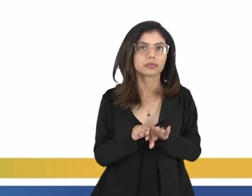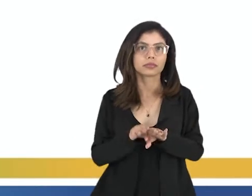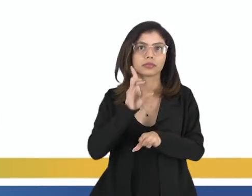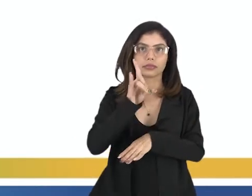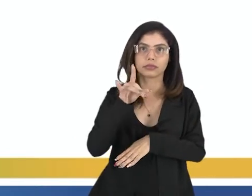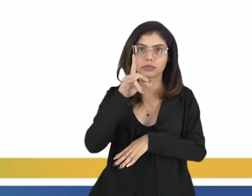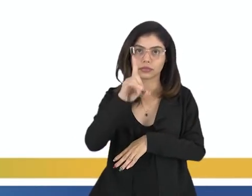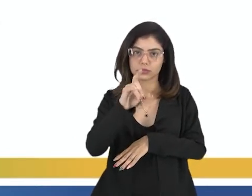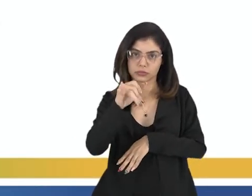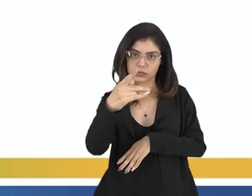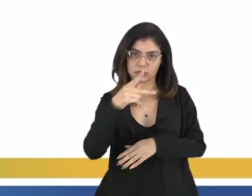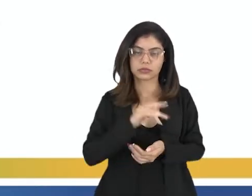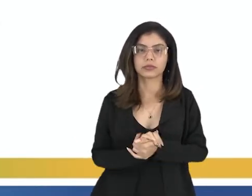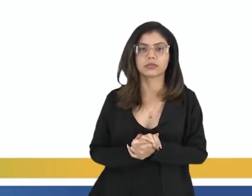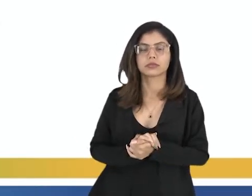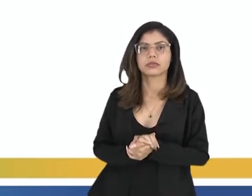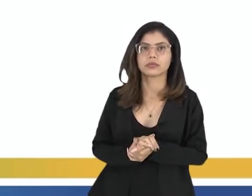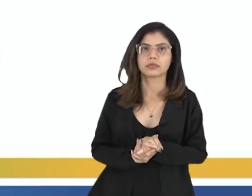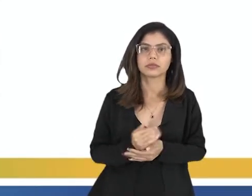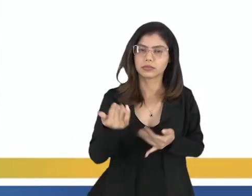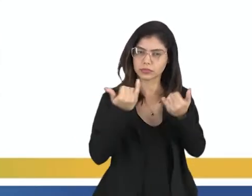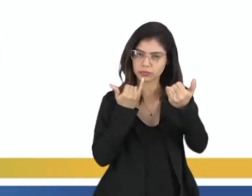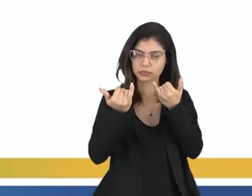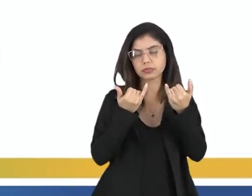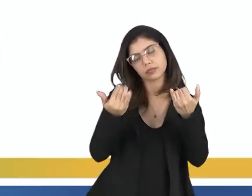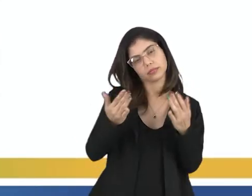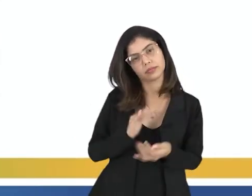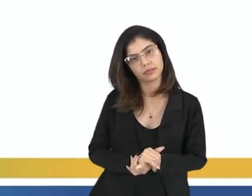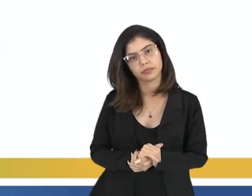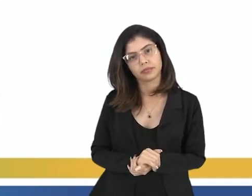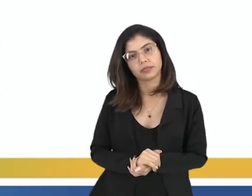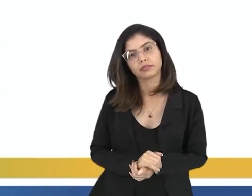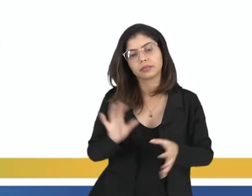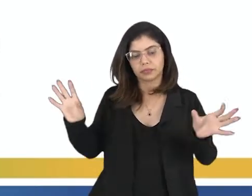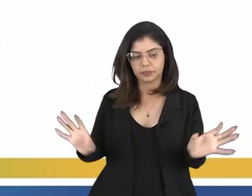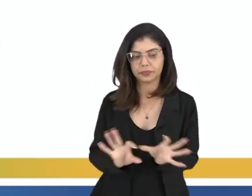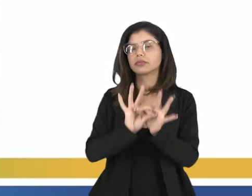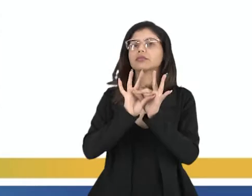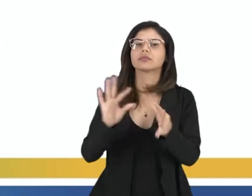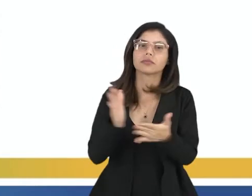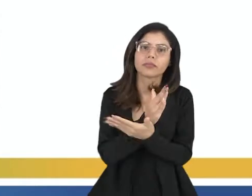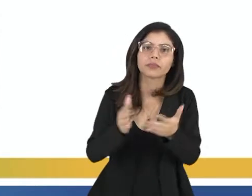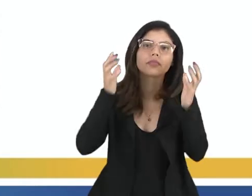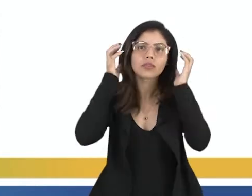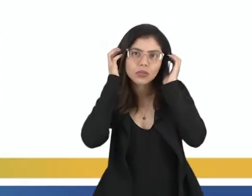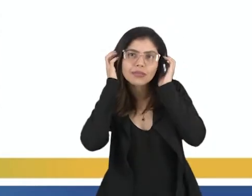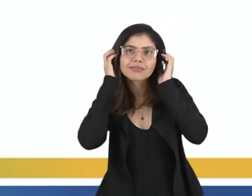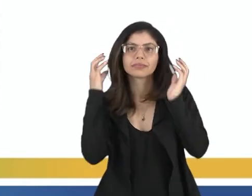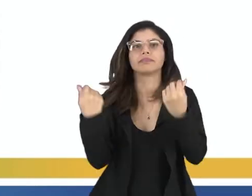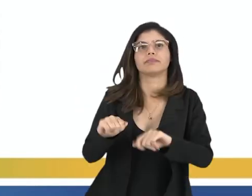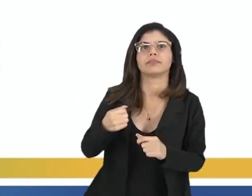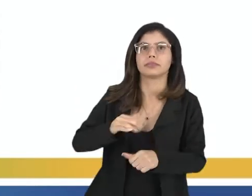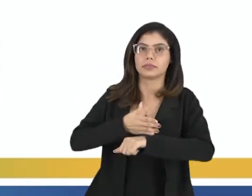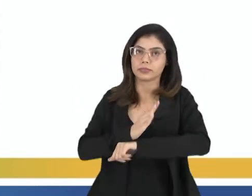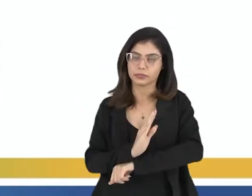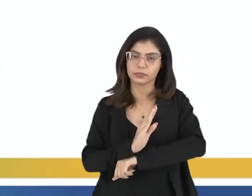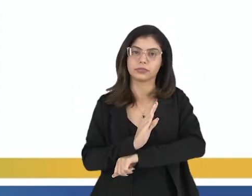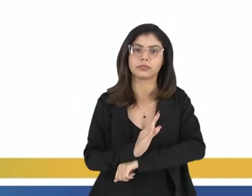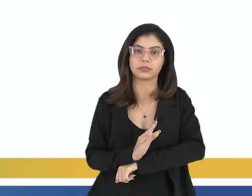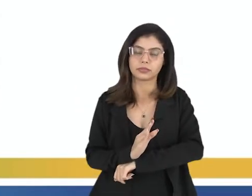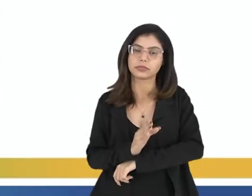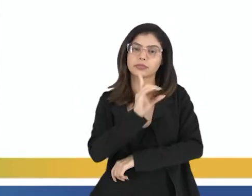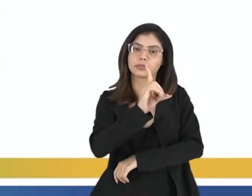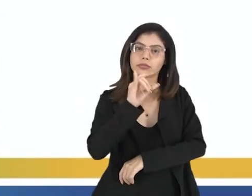o Departamento de Imprensa e Propaganda. Então, assim, para se vincular alguma coisa no rádio, tinha que passar pela